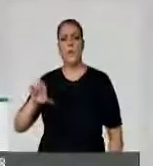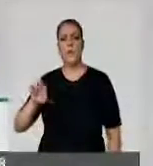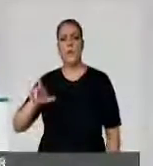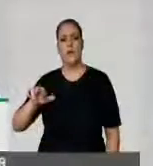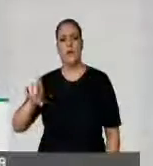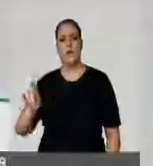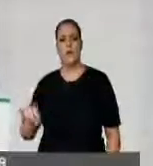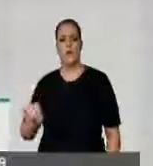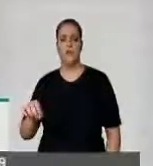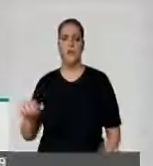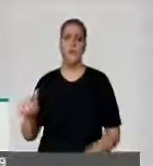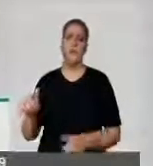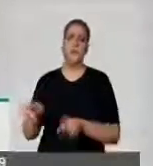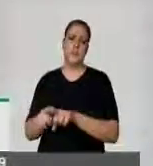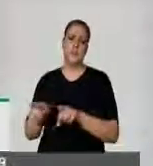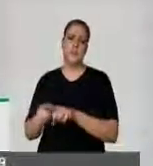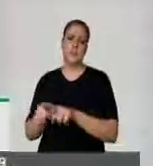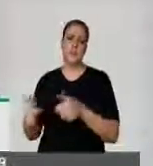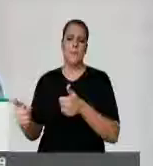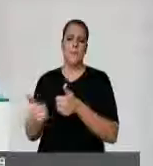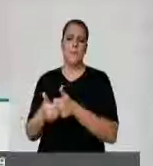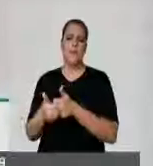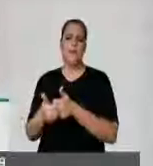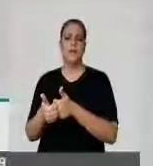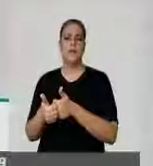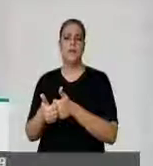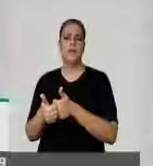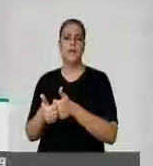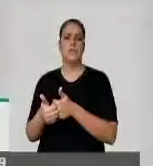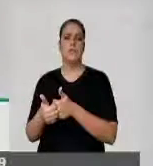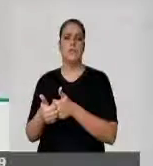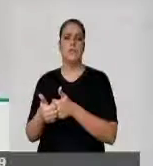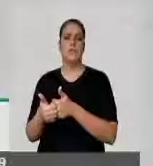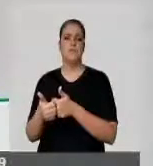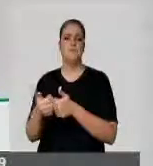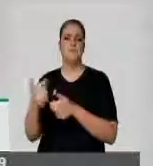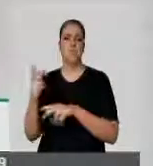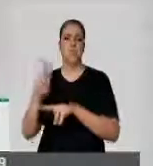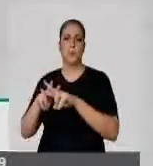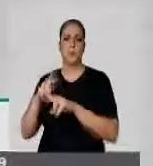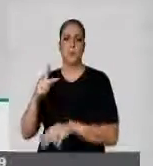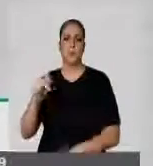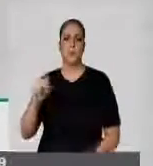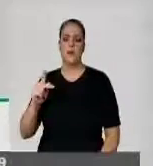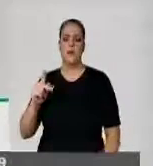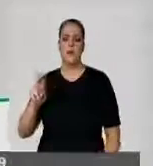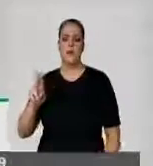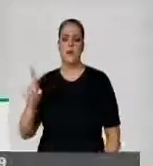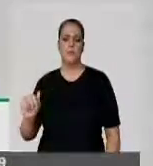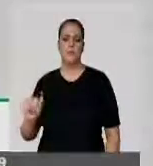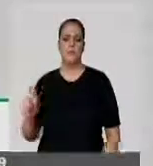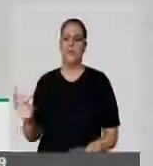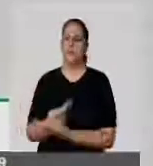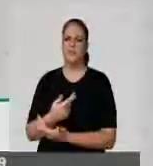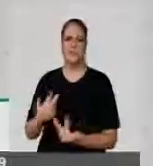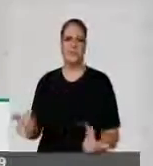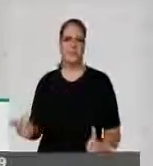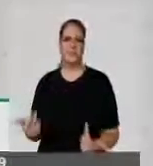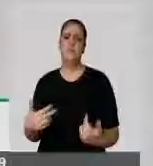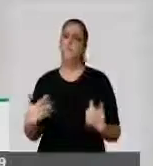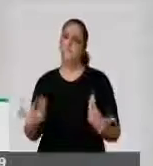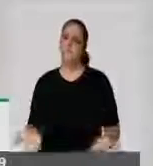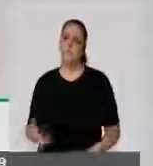perto da papuda num condomínio fechado então queremos aqui em nome do nosso partido o psb dá